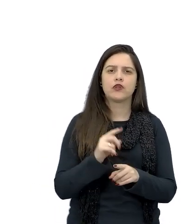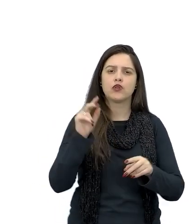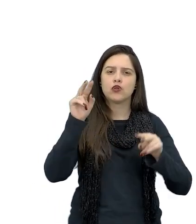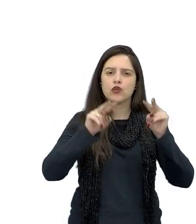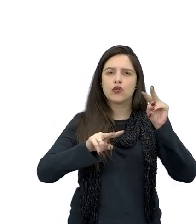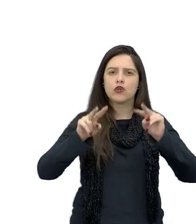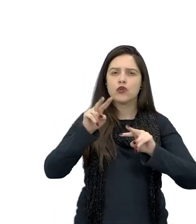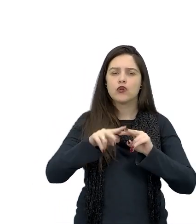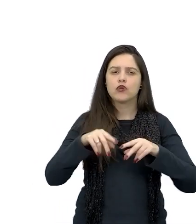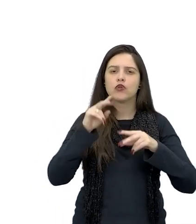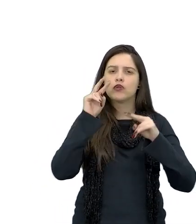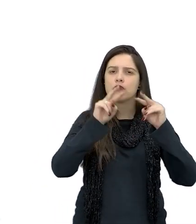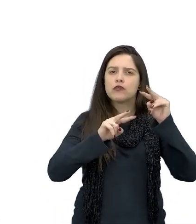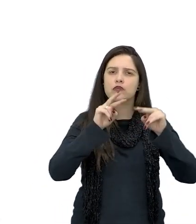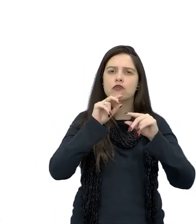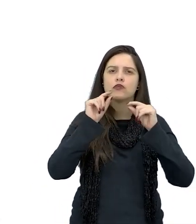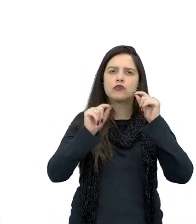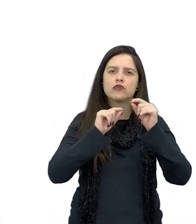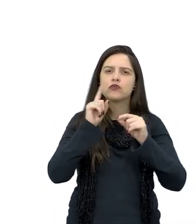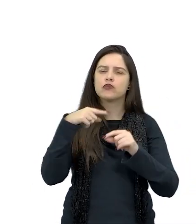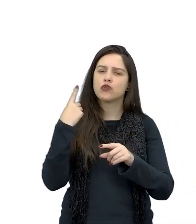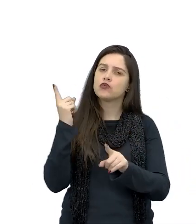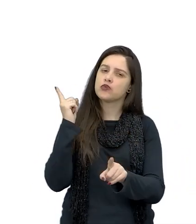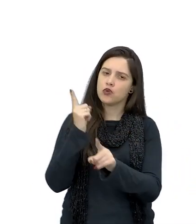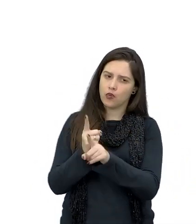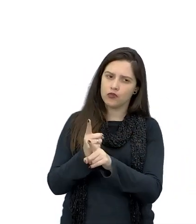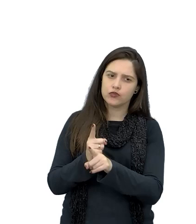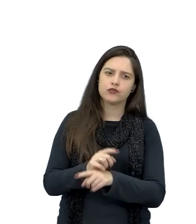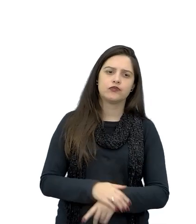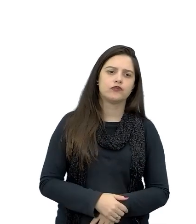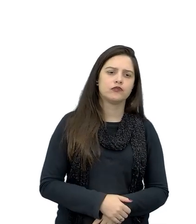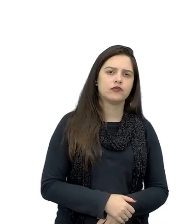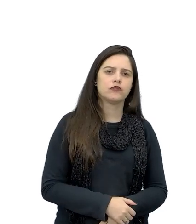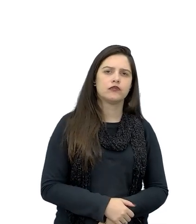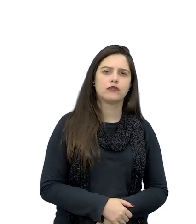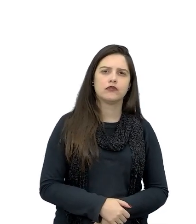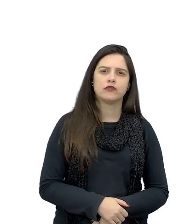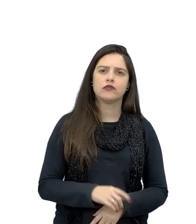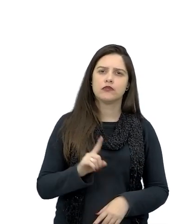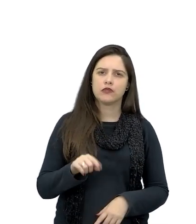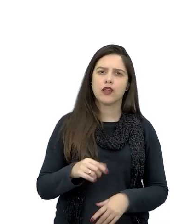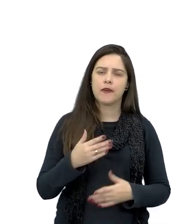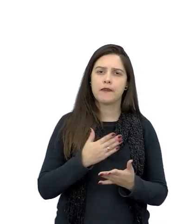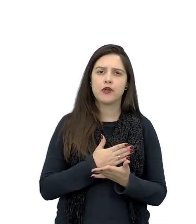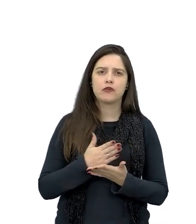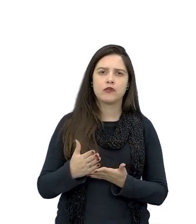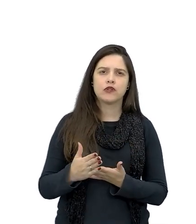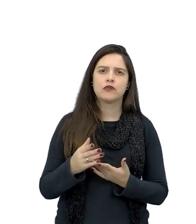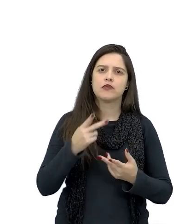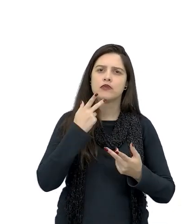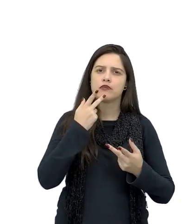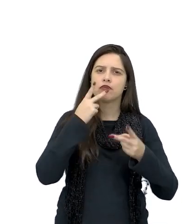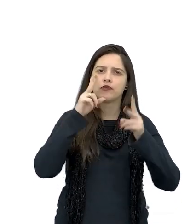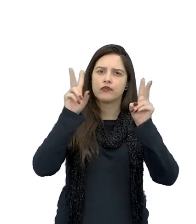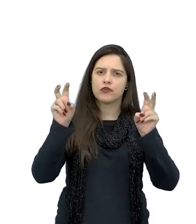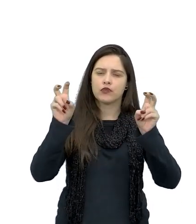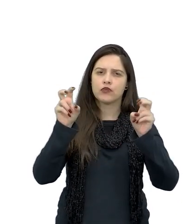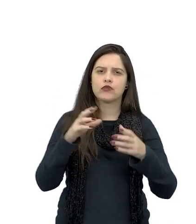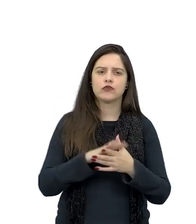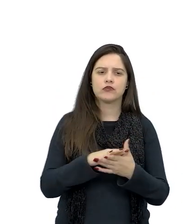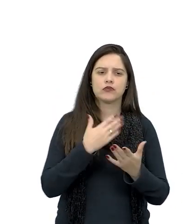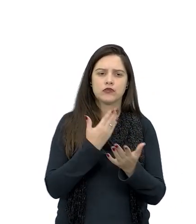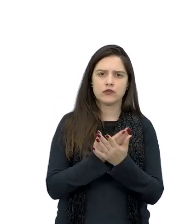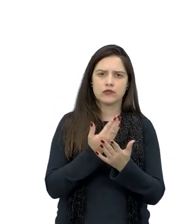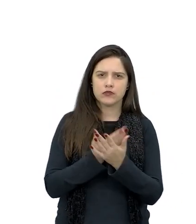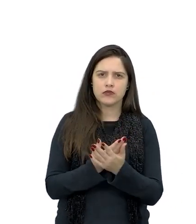olhar o que vimos, né, nesse nosso encontro. Para começar, nós analisamos 2 aulas